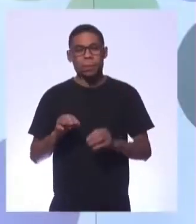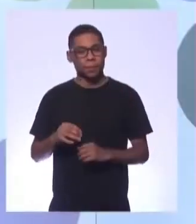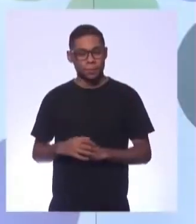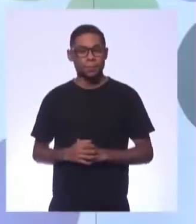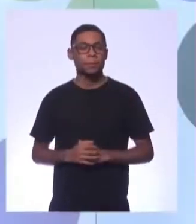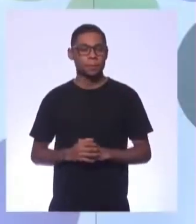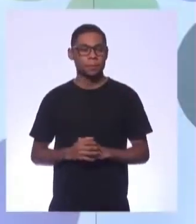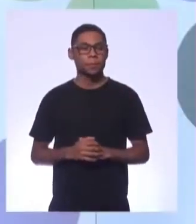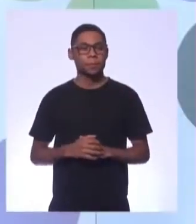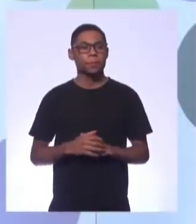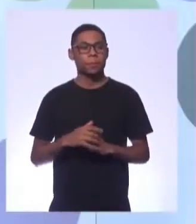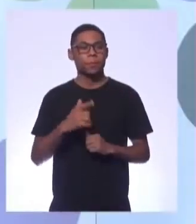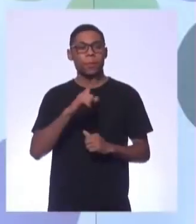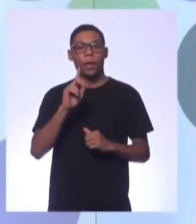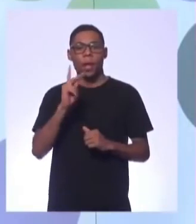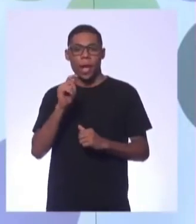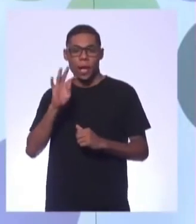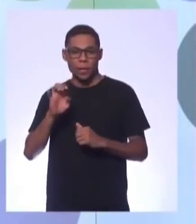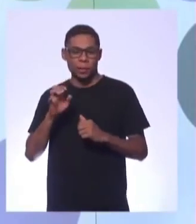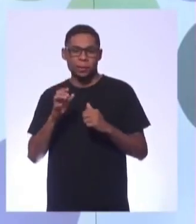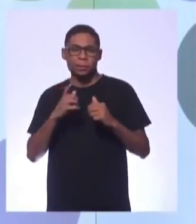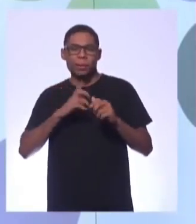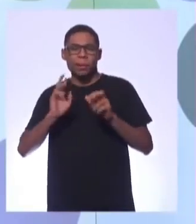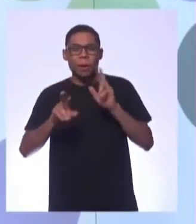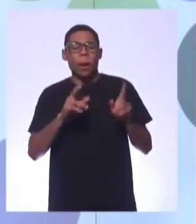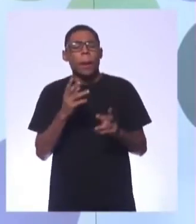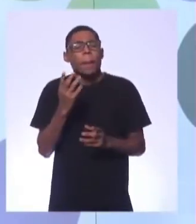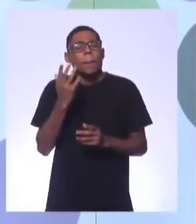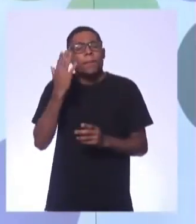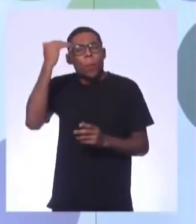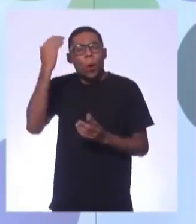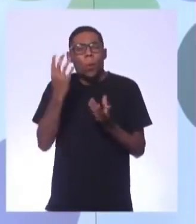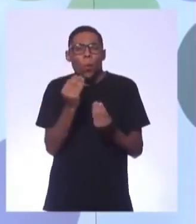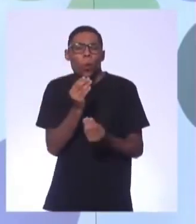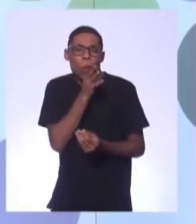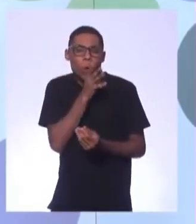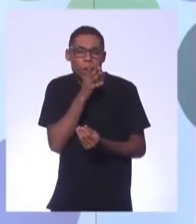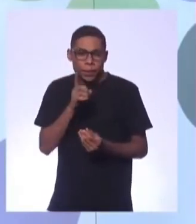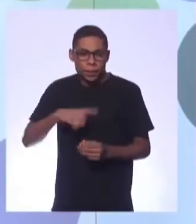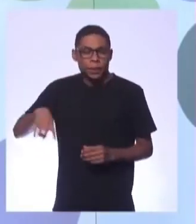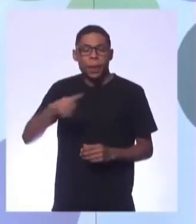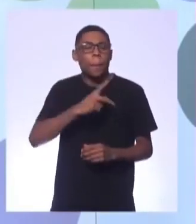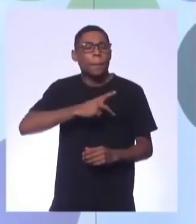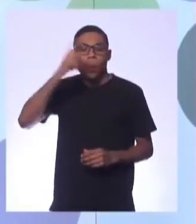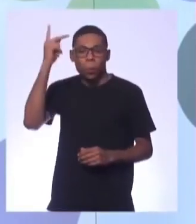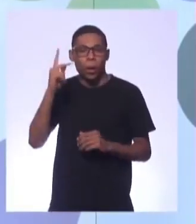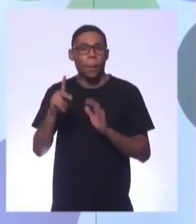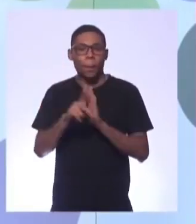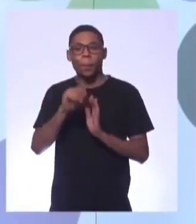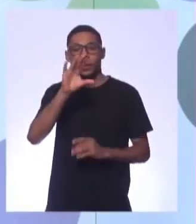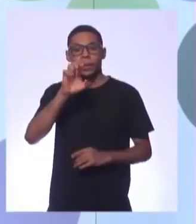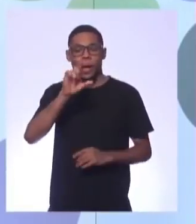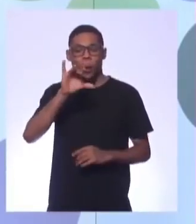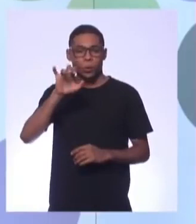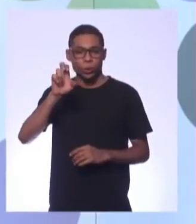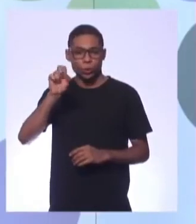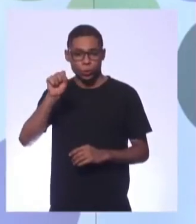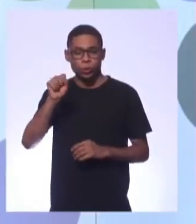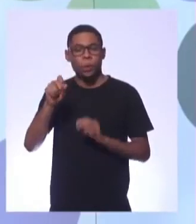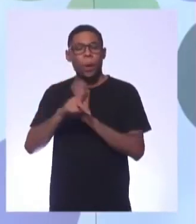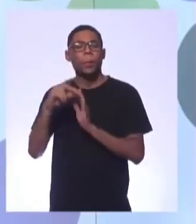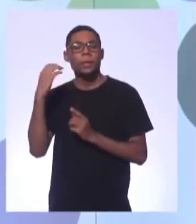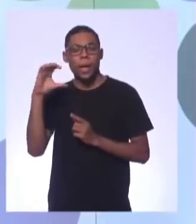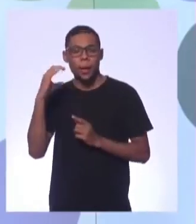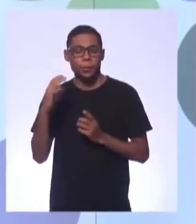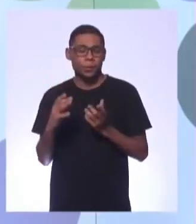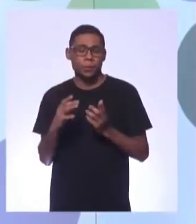outras também, a Reiki, né? Sim, outras escalas, né? A mais conhecida nossa aqui no Brasil é a popular escala Celsius, né? É uma escala bem popular